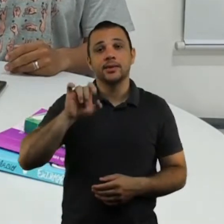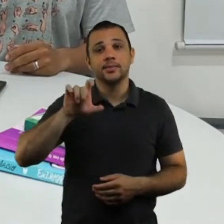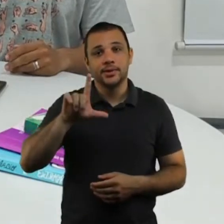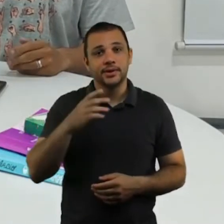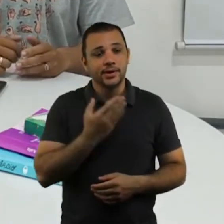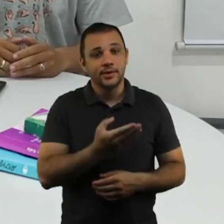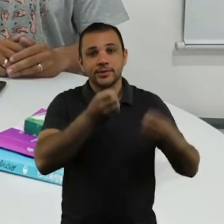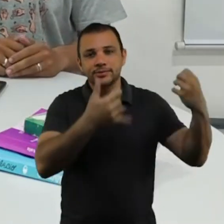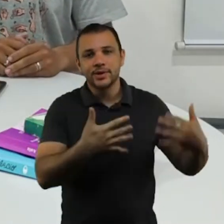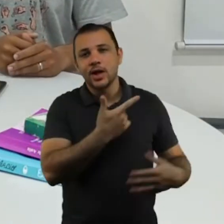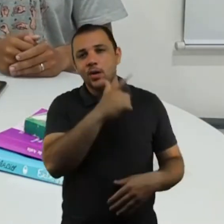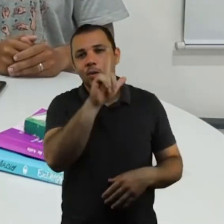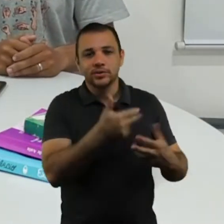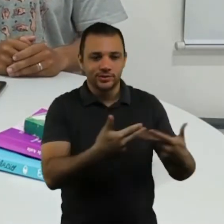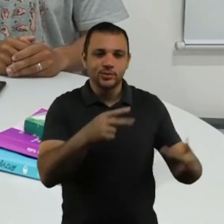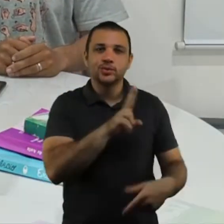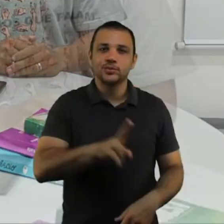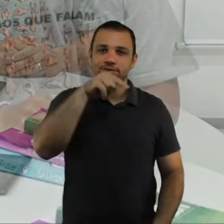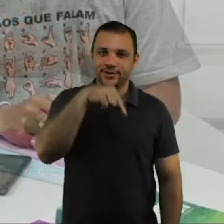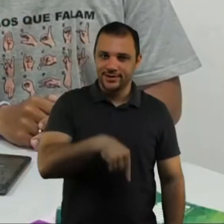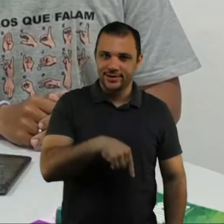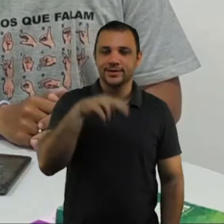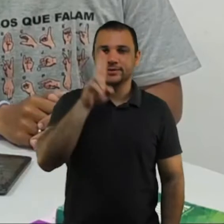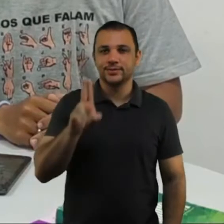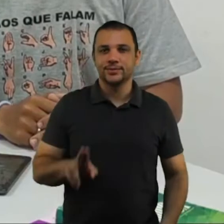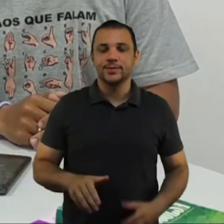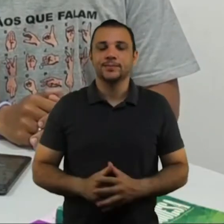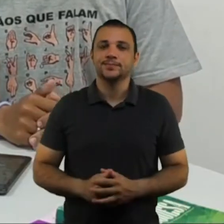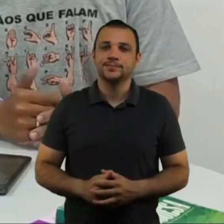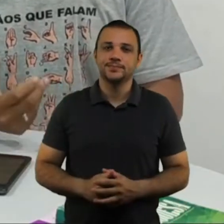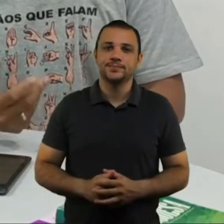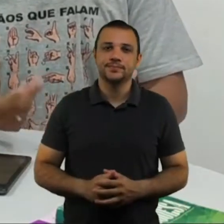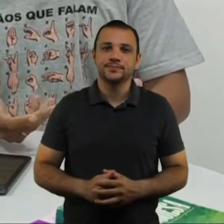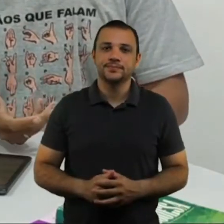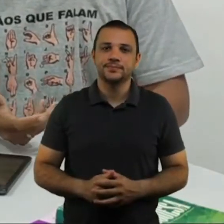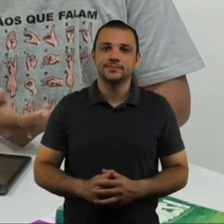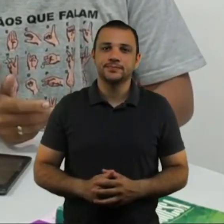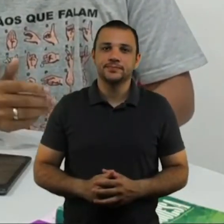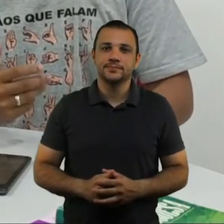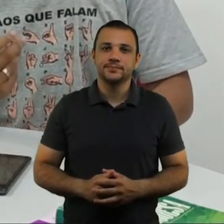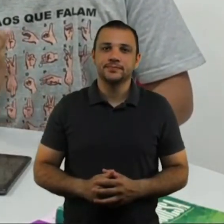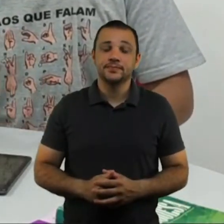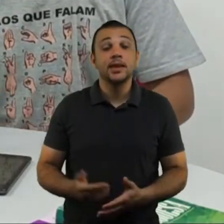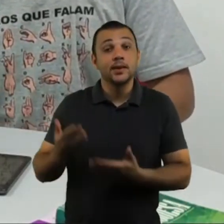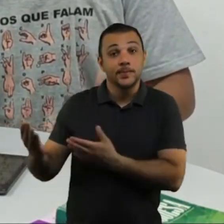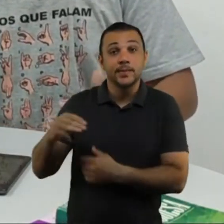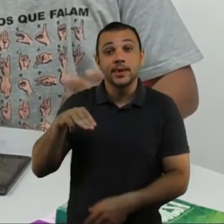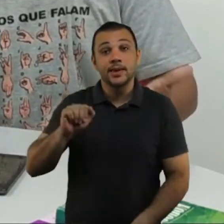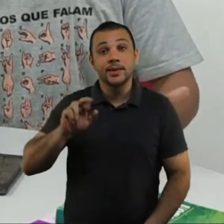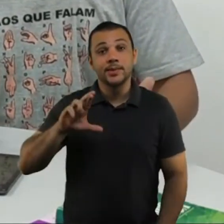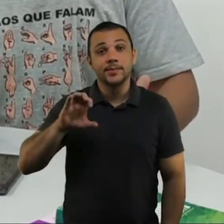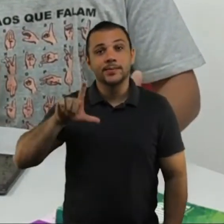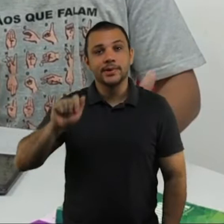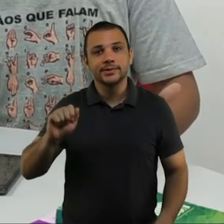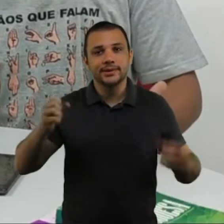utilizados, mais alguns recursos que são utilizados aqui no Nau. Dando continuidade ao que a doutora Marcela estava falando, né? Além do NVDA, que